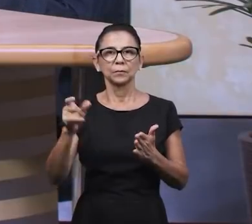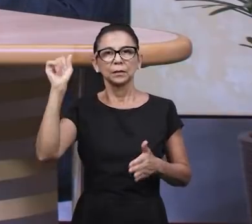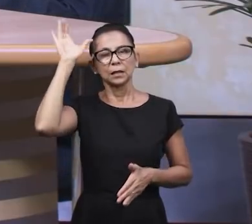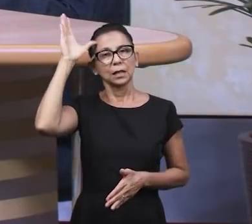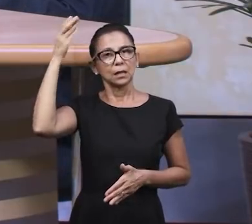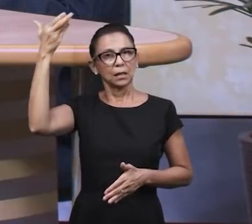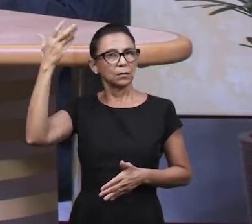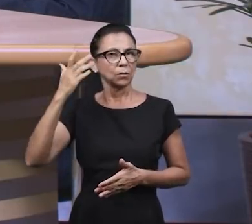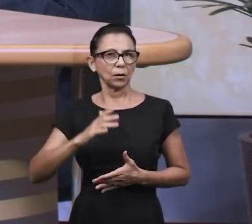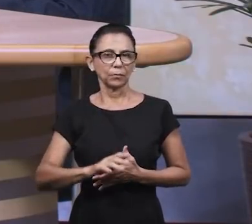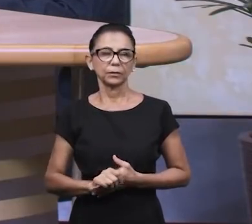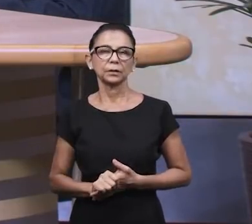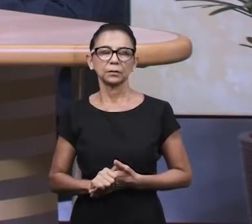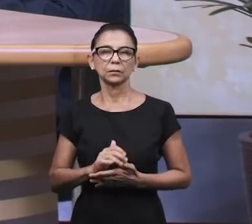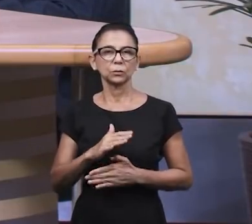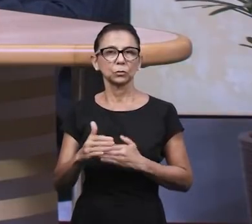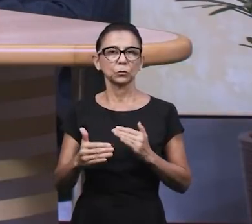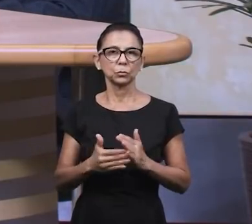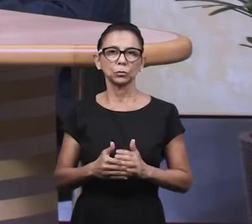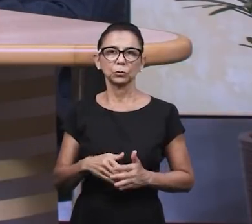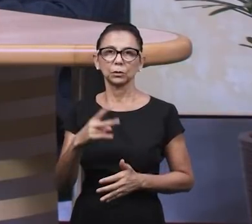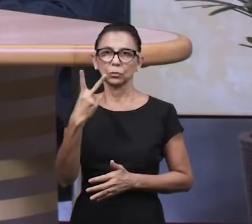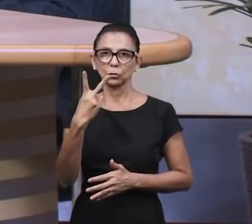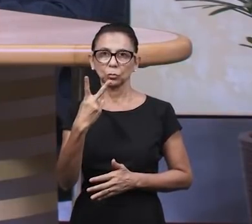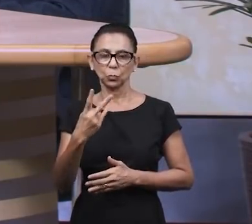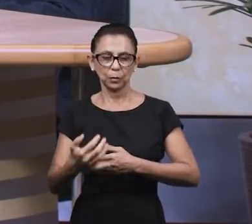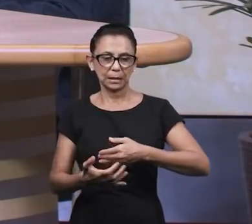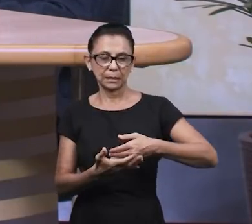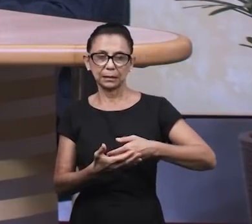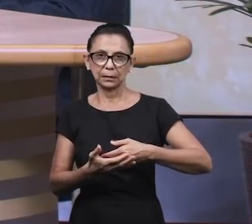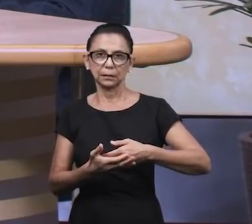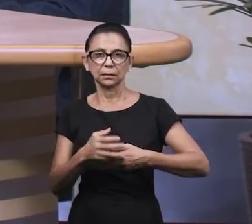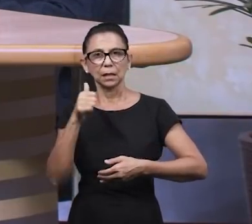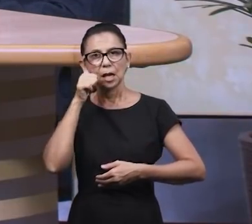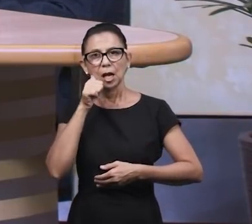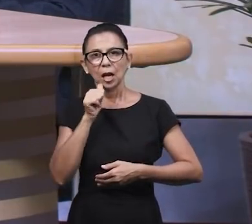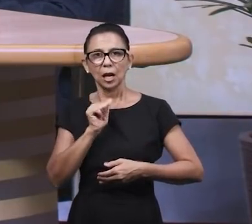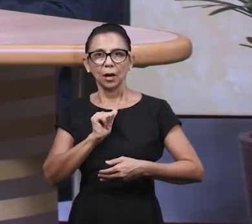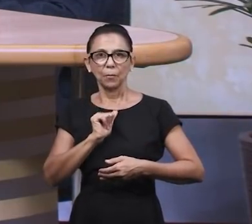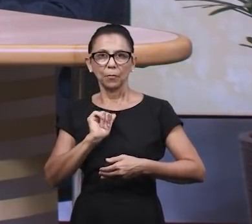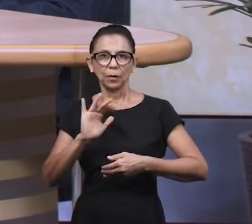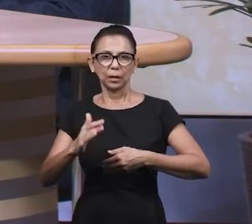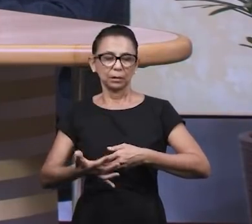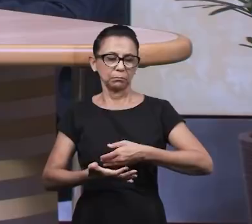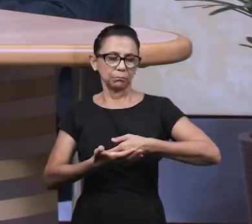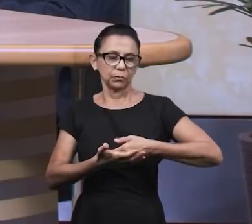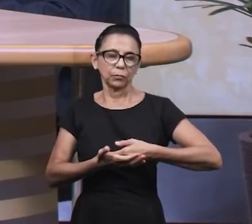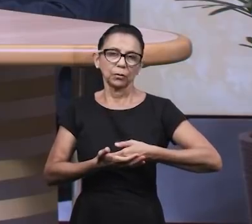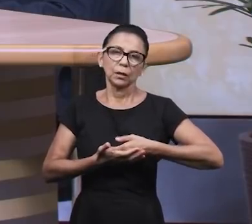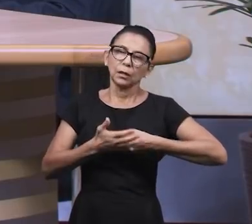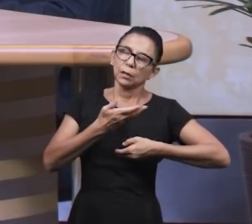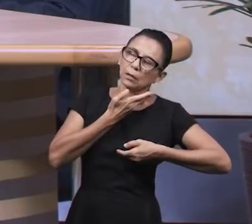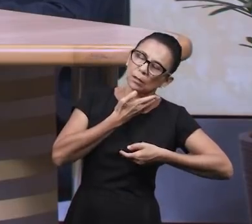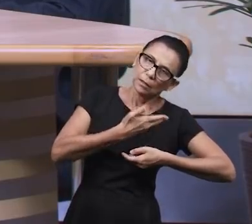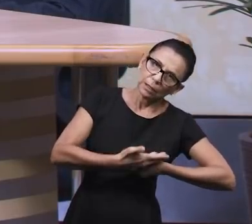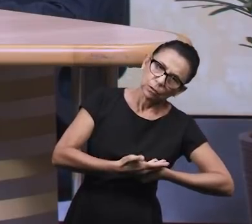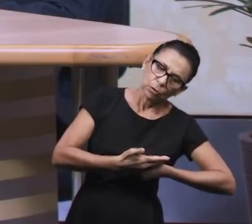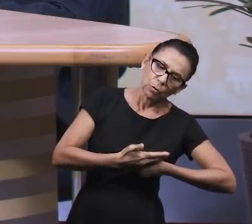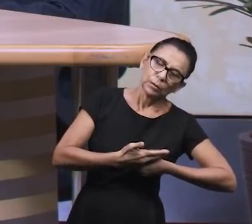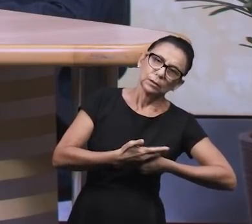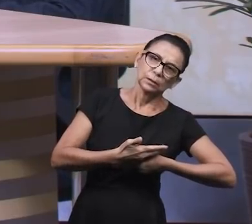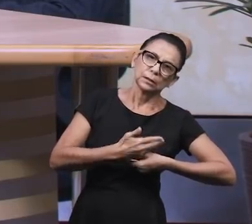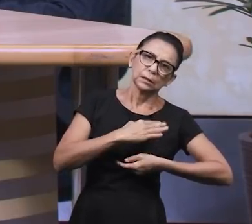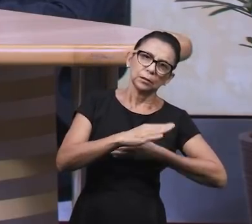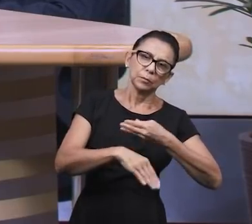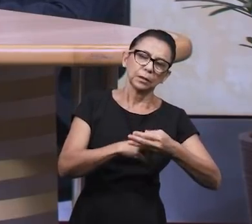das duas mulheres, né? Com relação à criança, que uma tinha rolado sobre a criança, matou a criança, né? E ali, para saber quem era a verdadeira